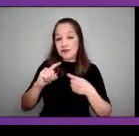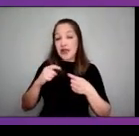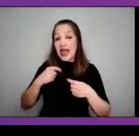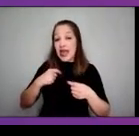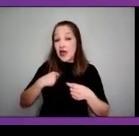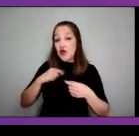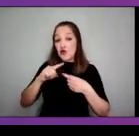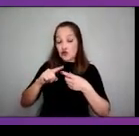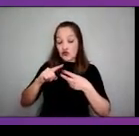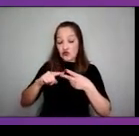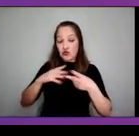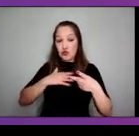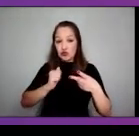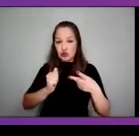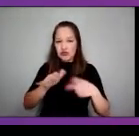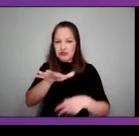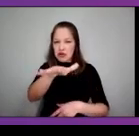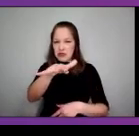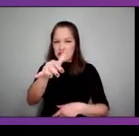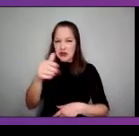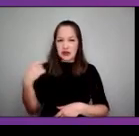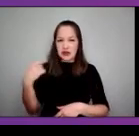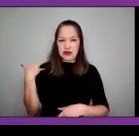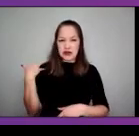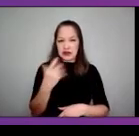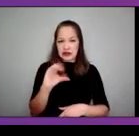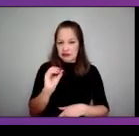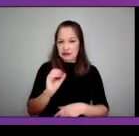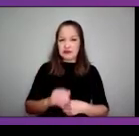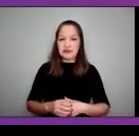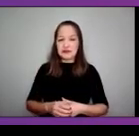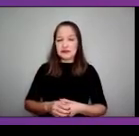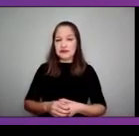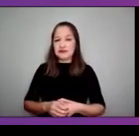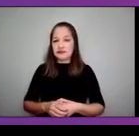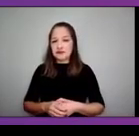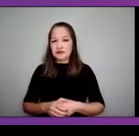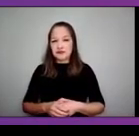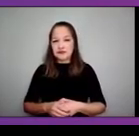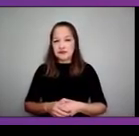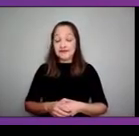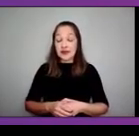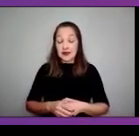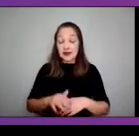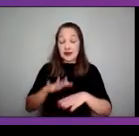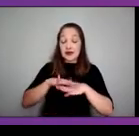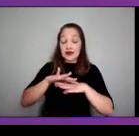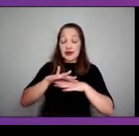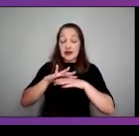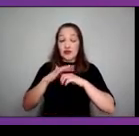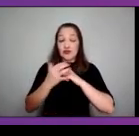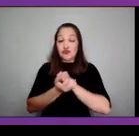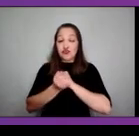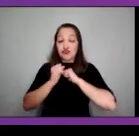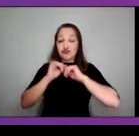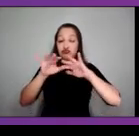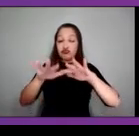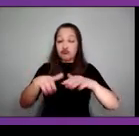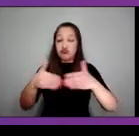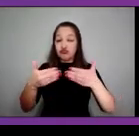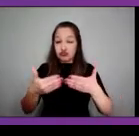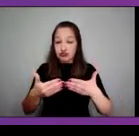de na faixa de 10 anos essa essa pandemia deixou a gente mais ainda quer